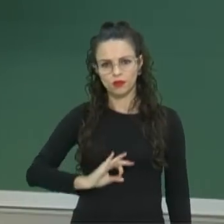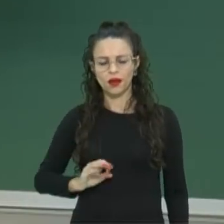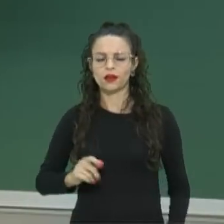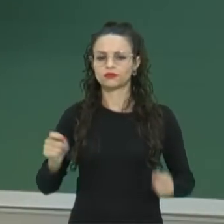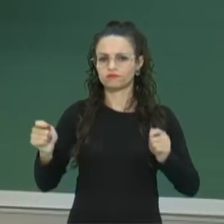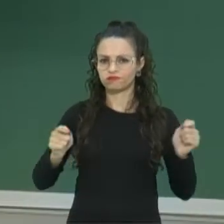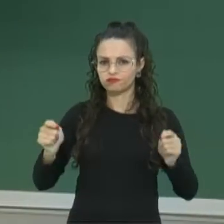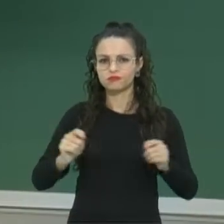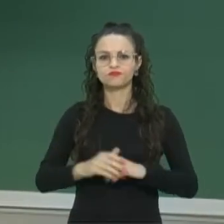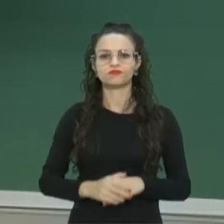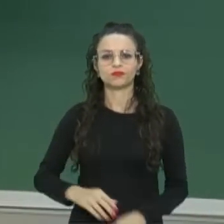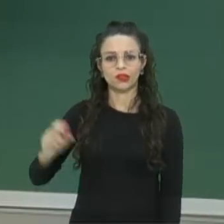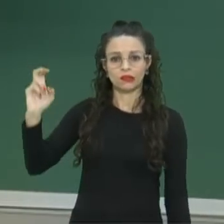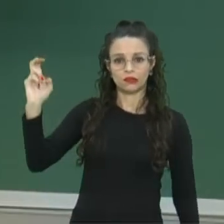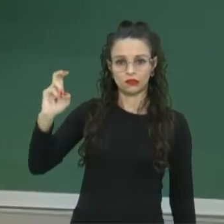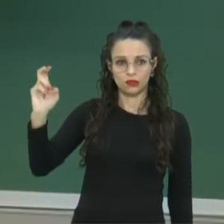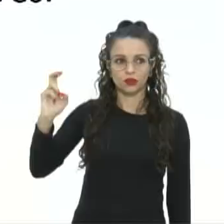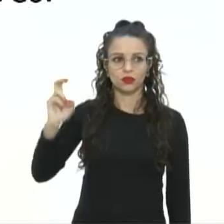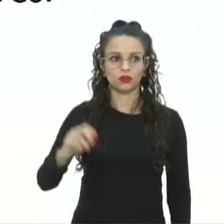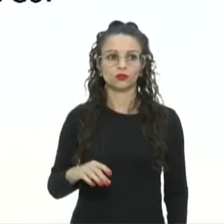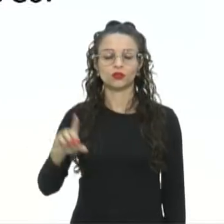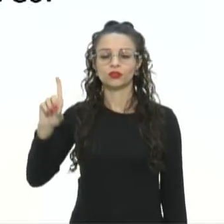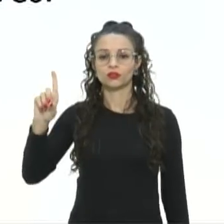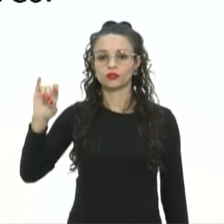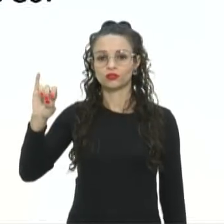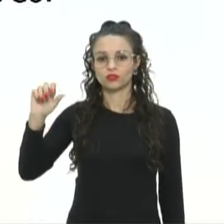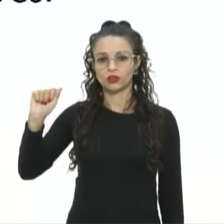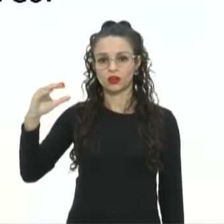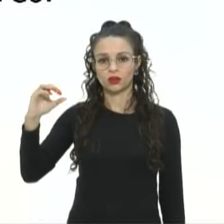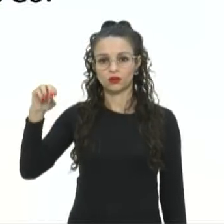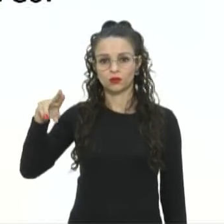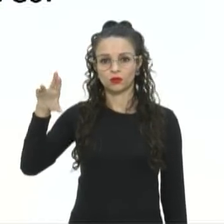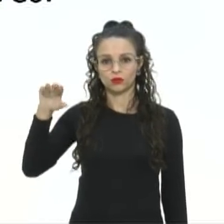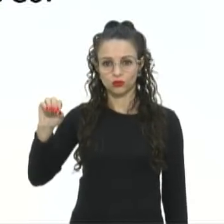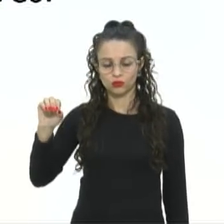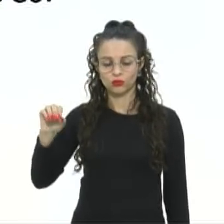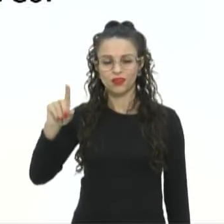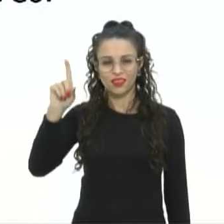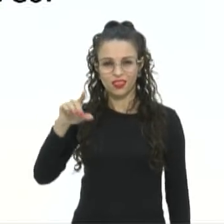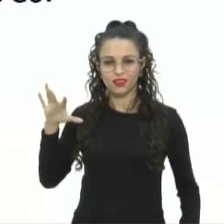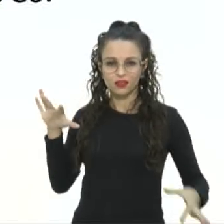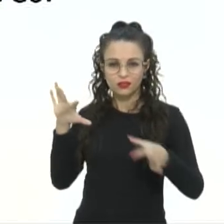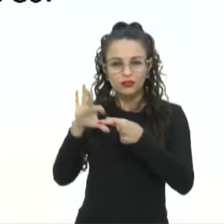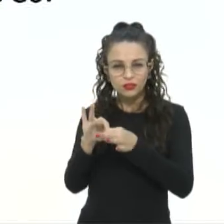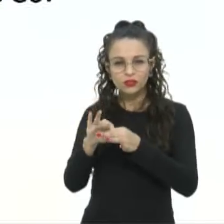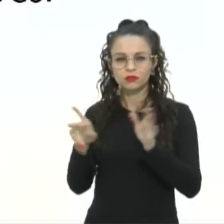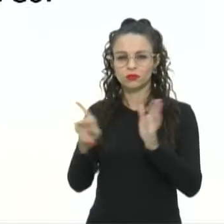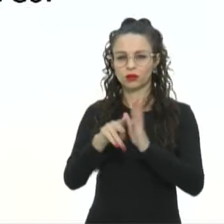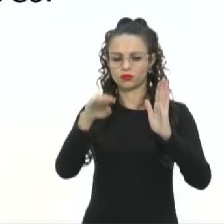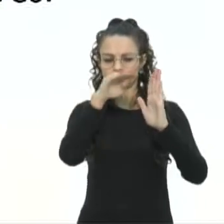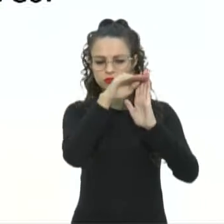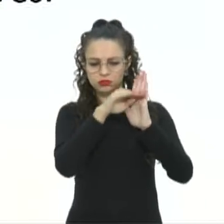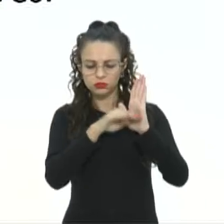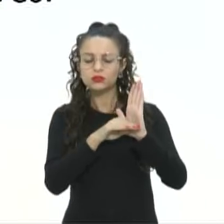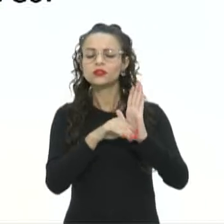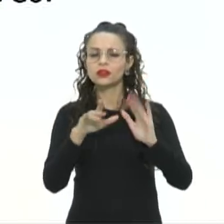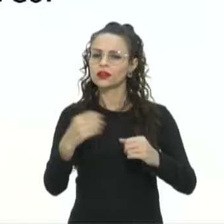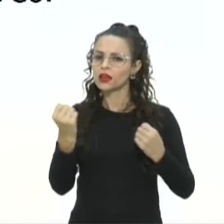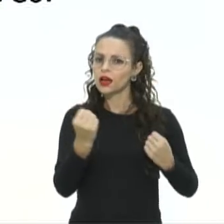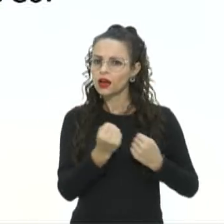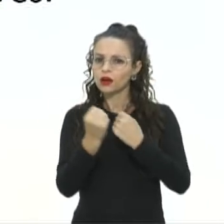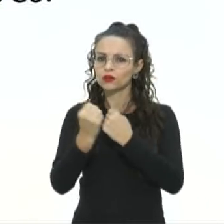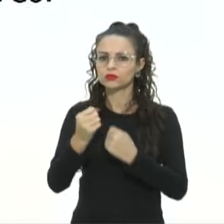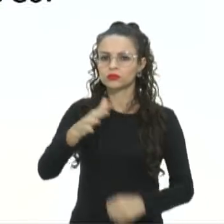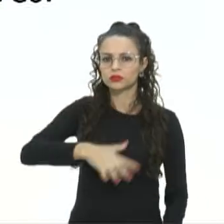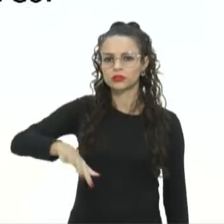temos numa quinta escala o diácono, que é o primeiro grau do sacramento da ordem, né, auxilia os